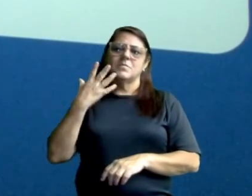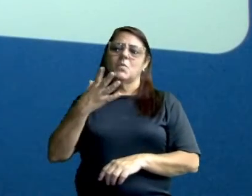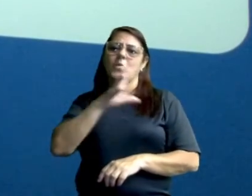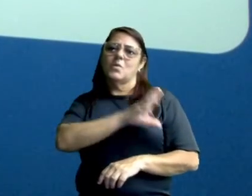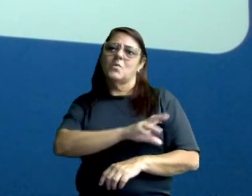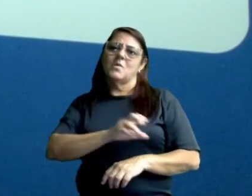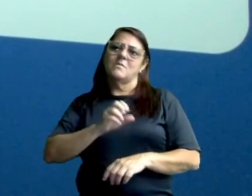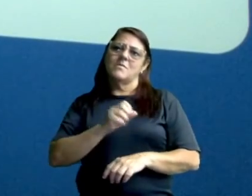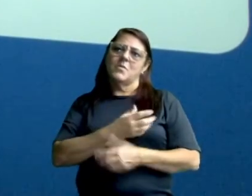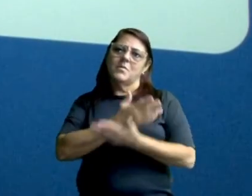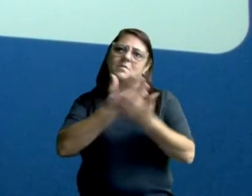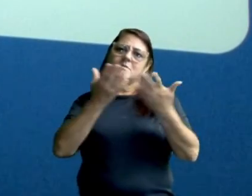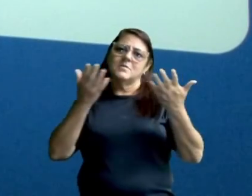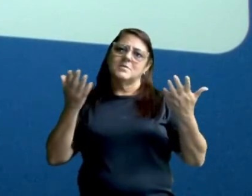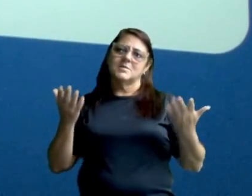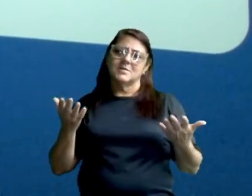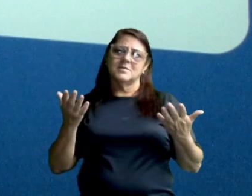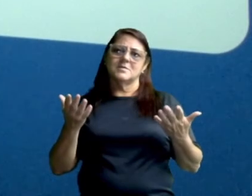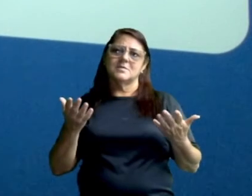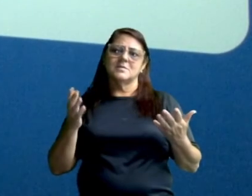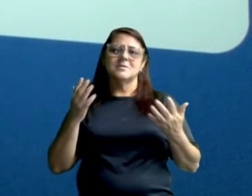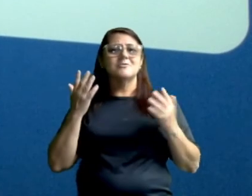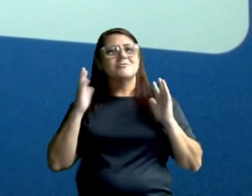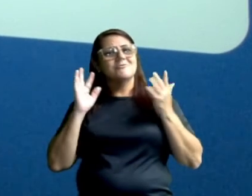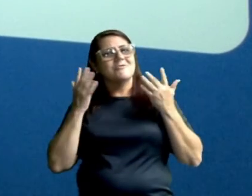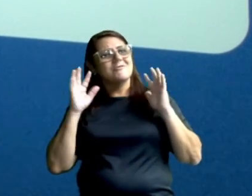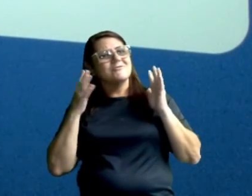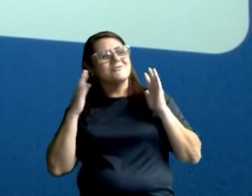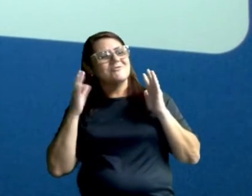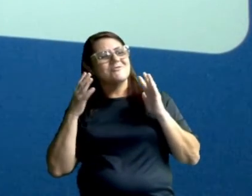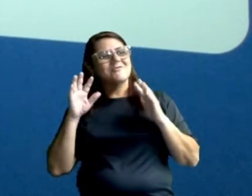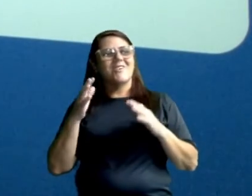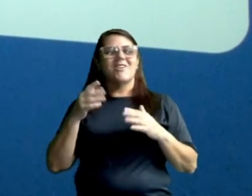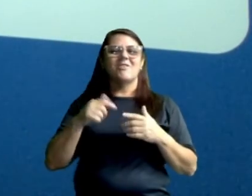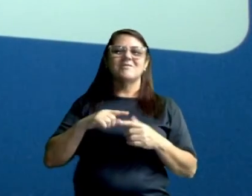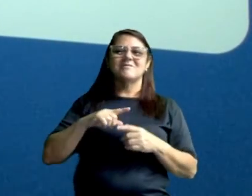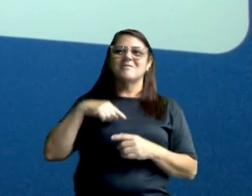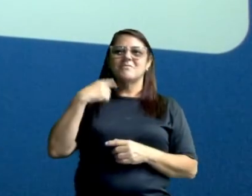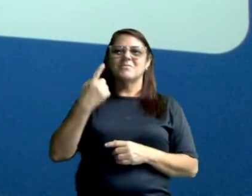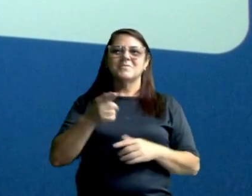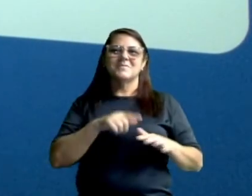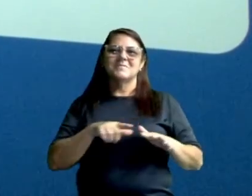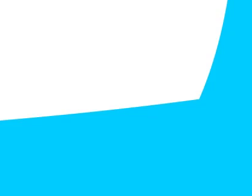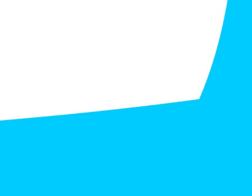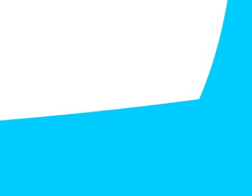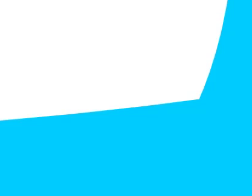amor para vocês. Então, bye, bye e até a próxima aula.